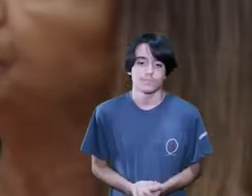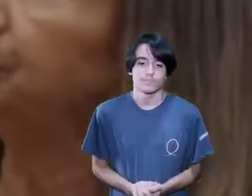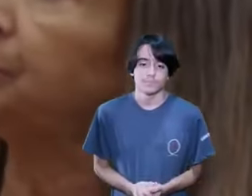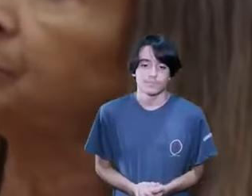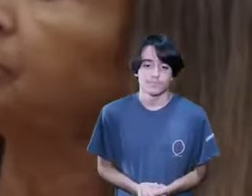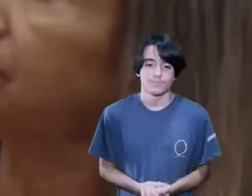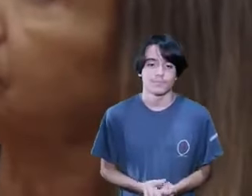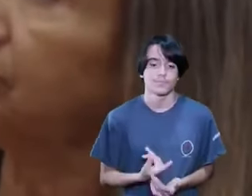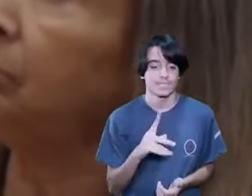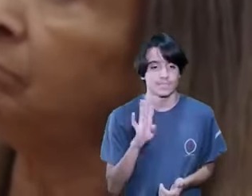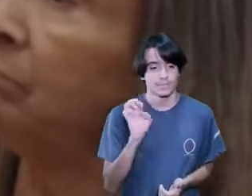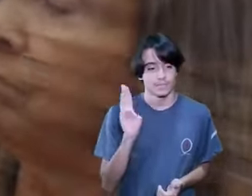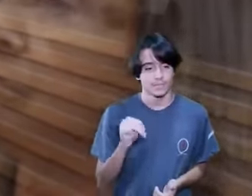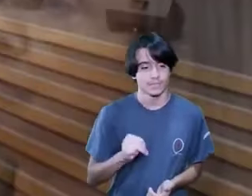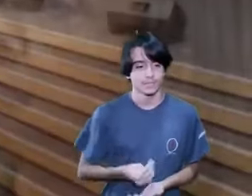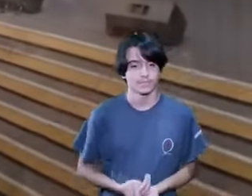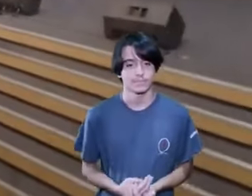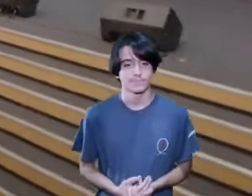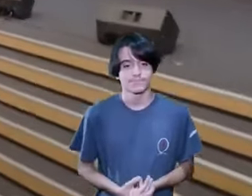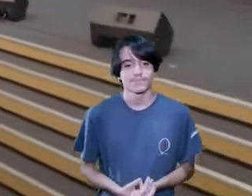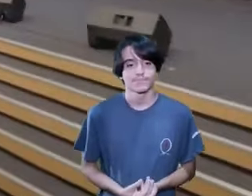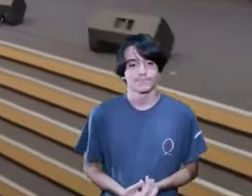é para o teu bem.